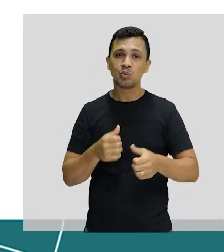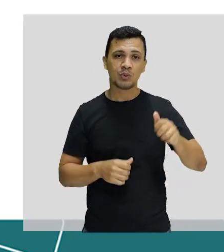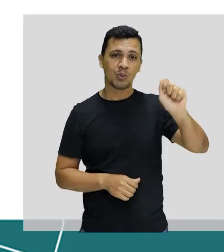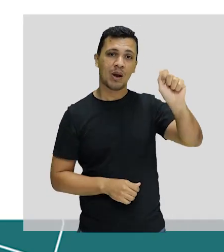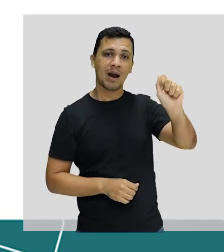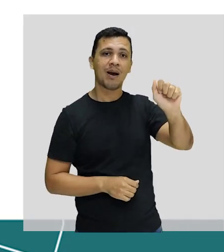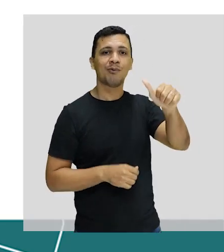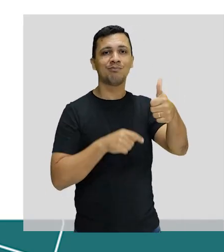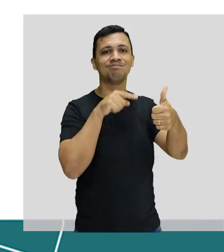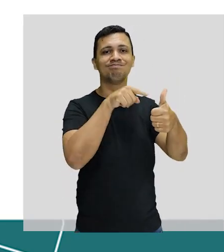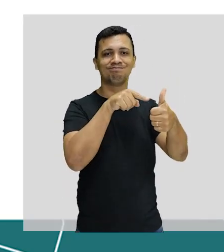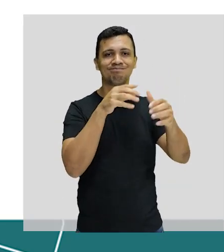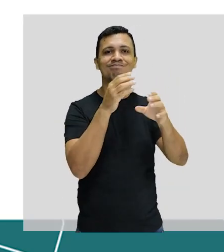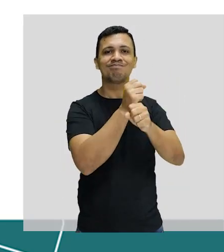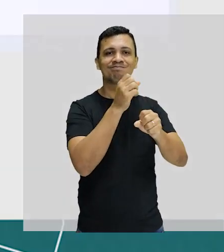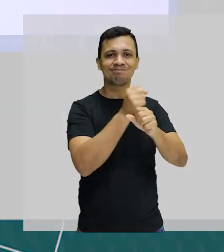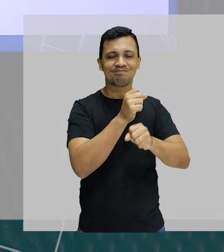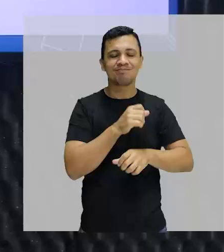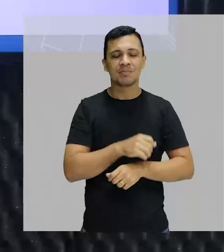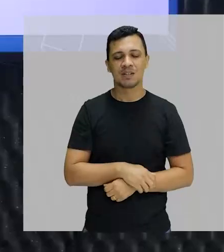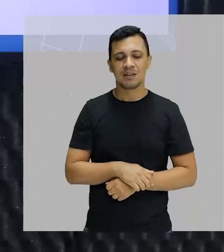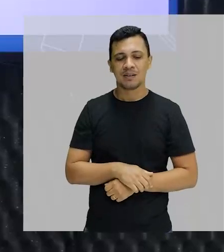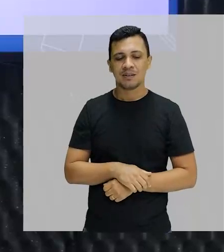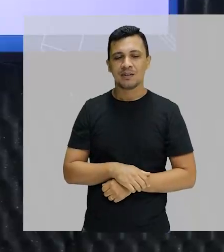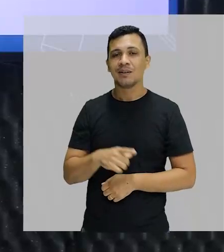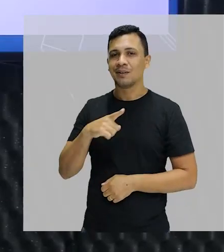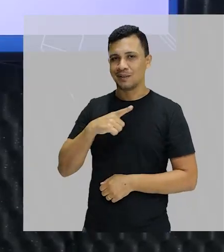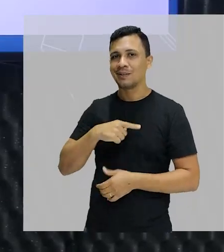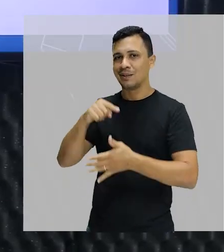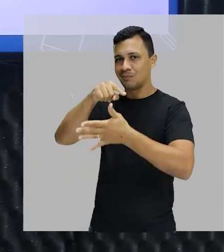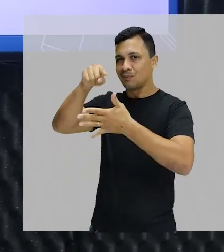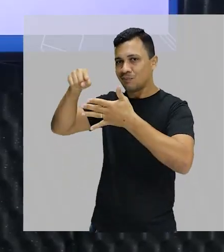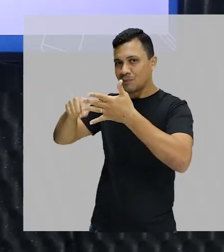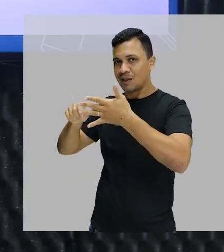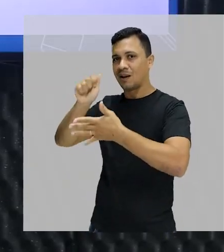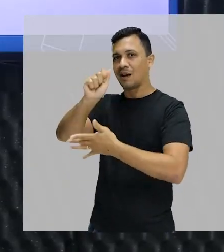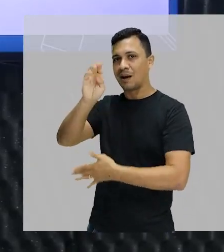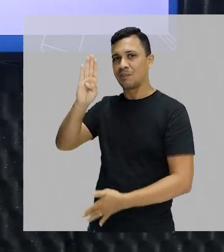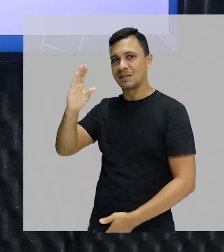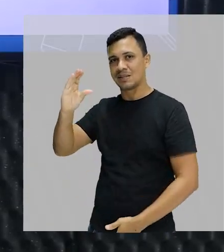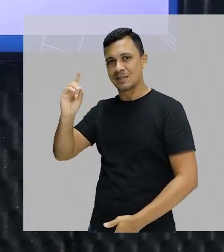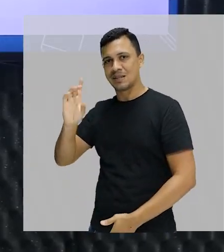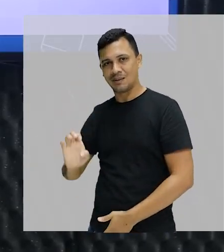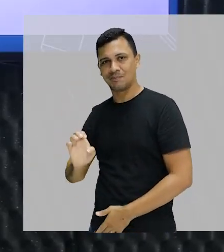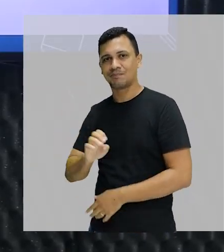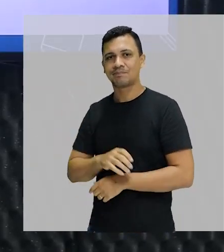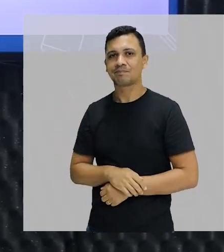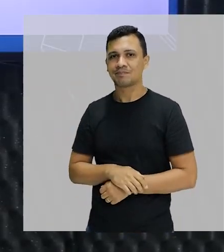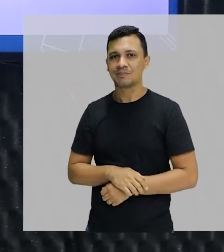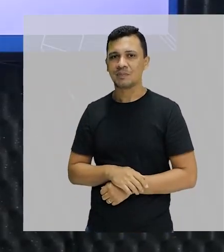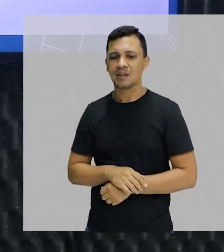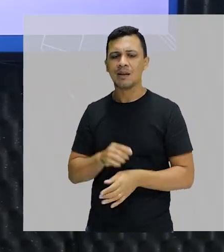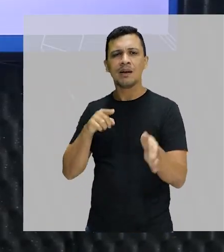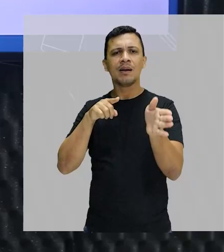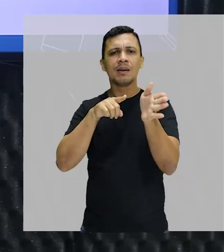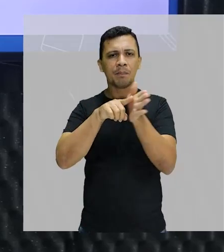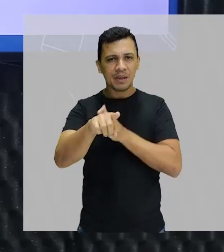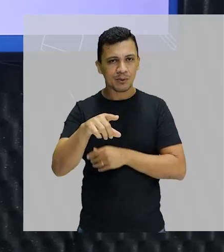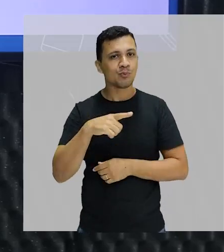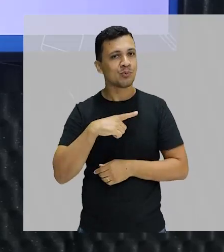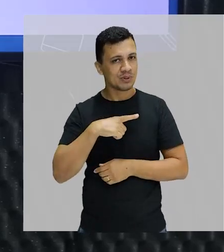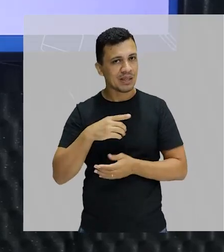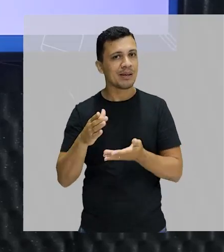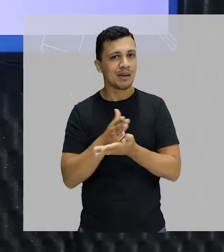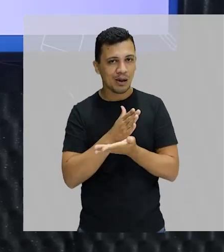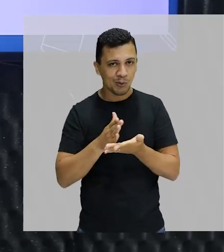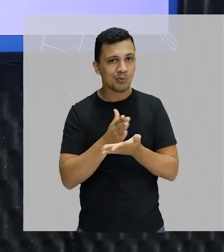Gente, aqui tem as opções, inclusive, tá? Gente, aqui eu faço a seguinte reflexão. Na questão, ele já te deu alguns